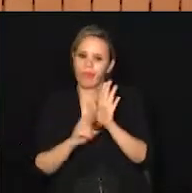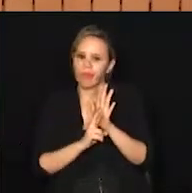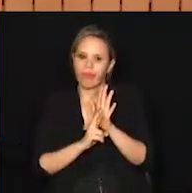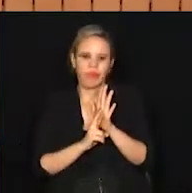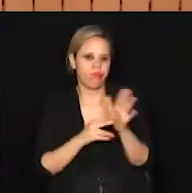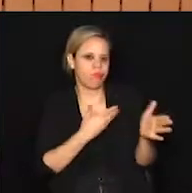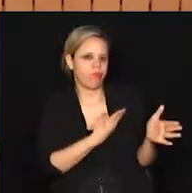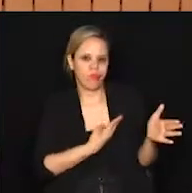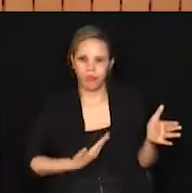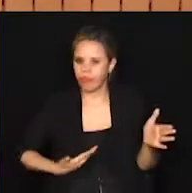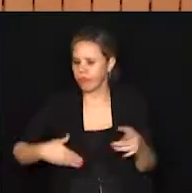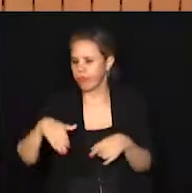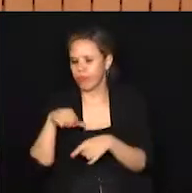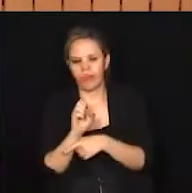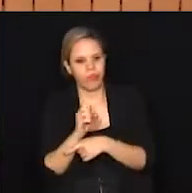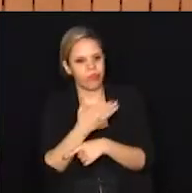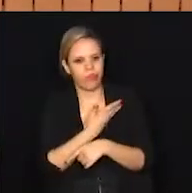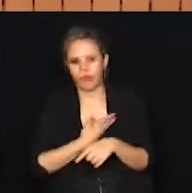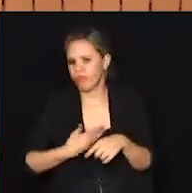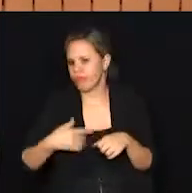governo estadual e governo municipal